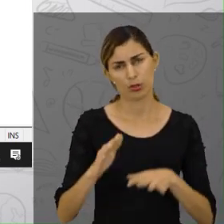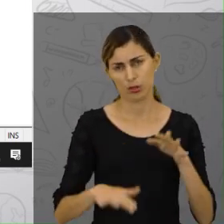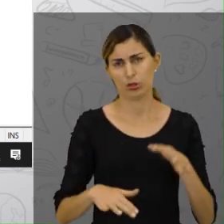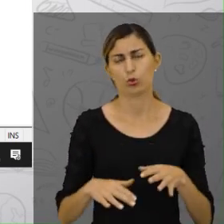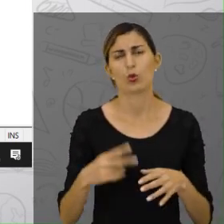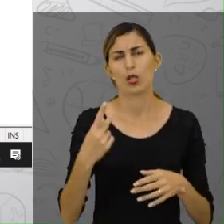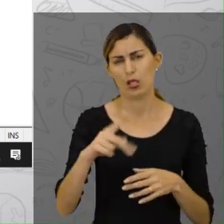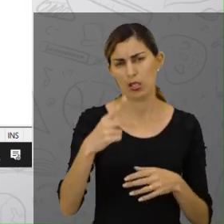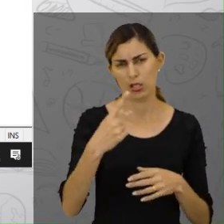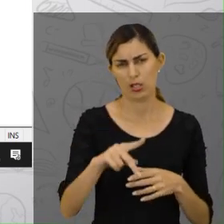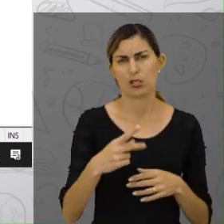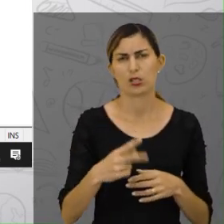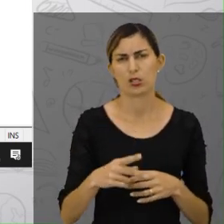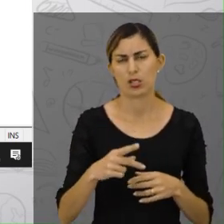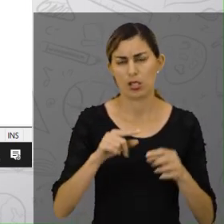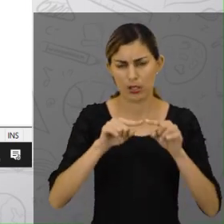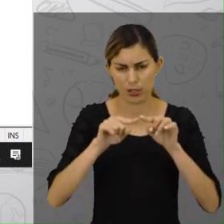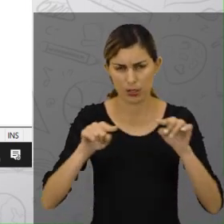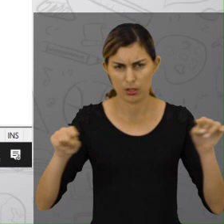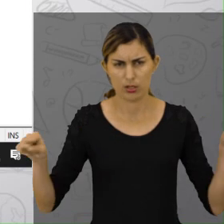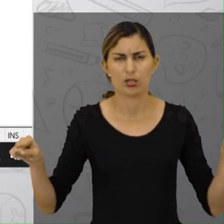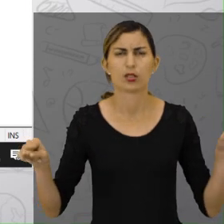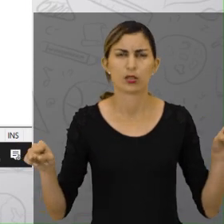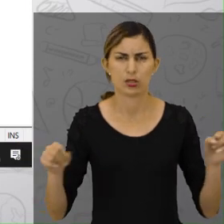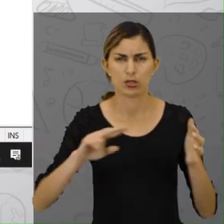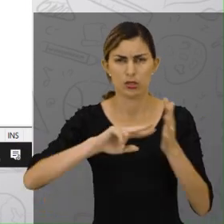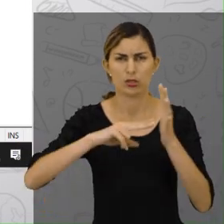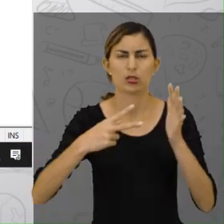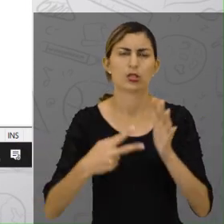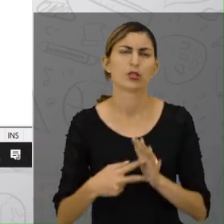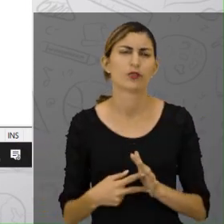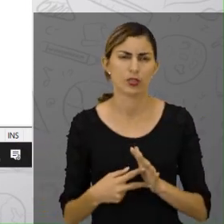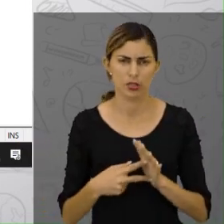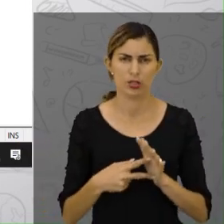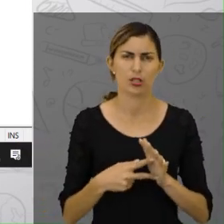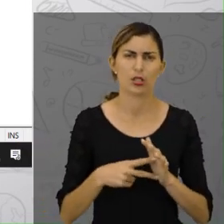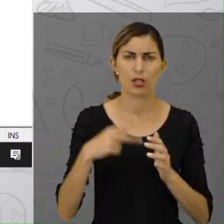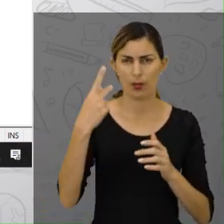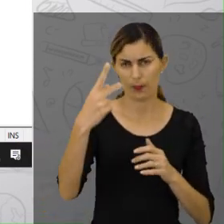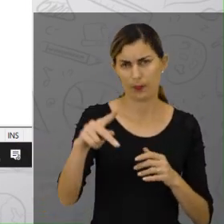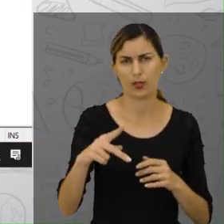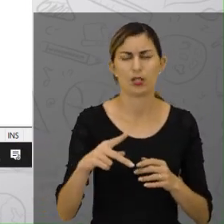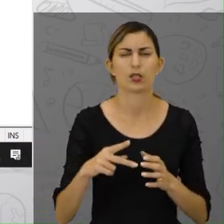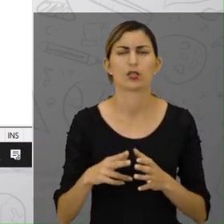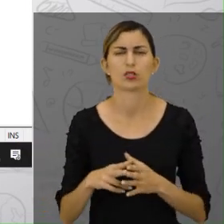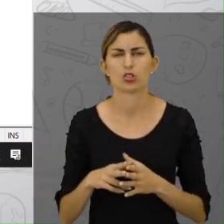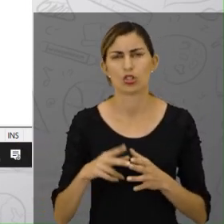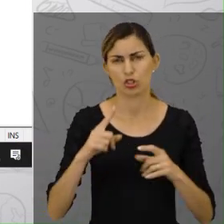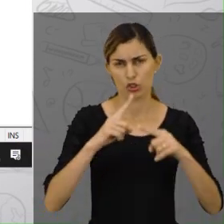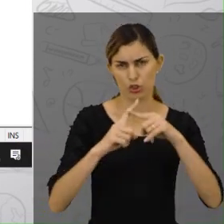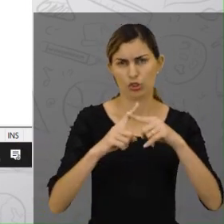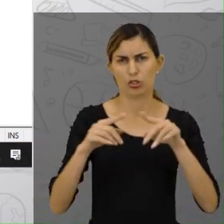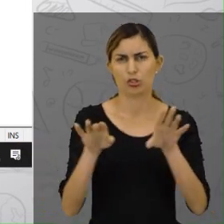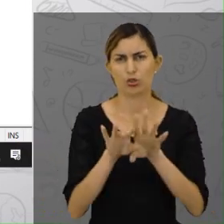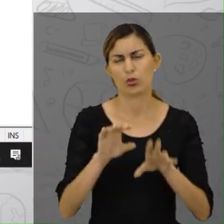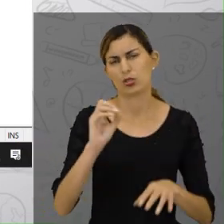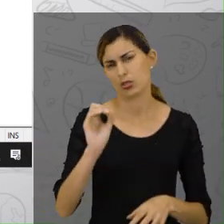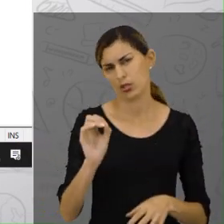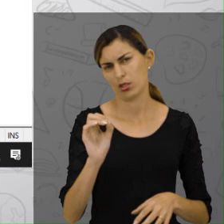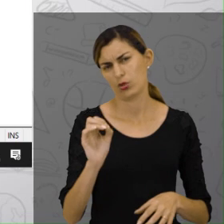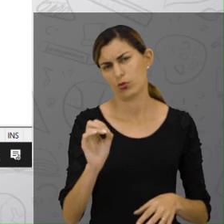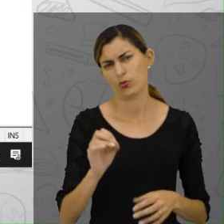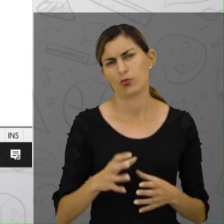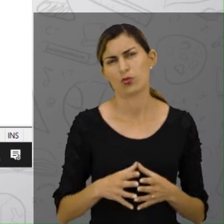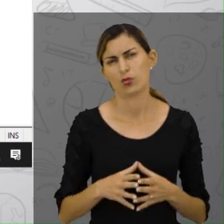Portanto, essa linha aqui significa dizer que para x igual a